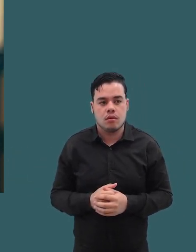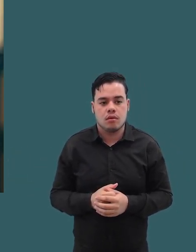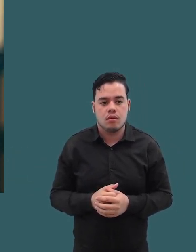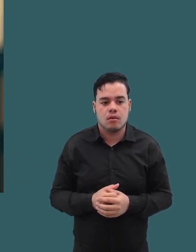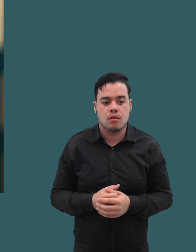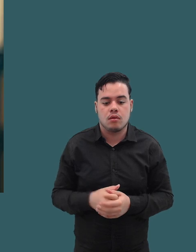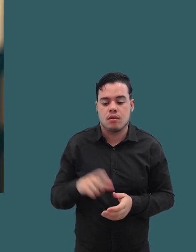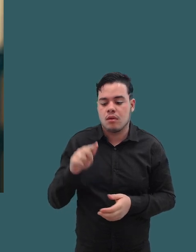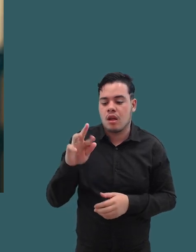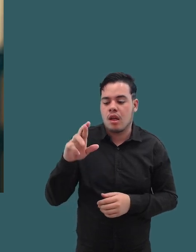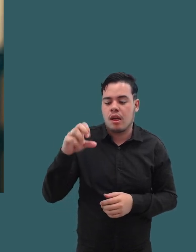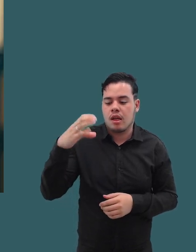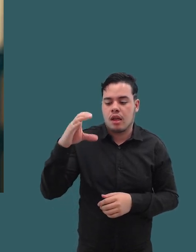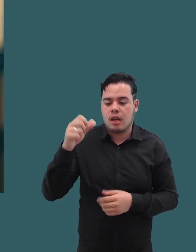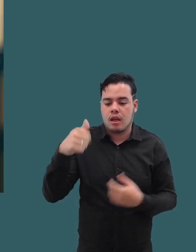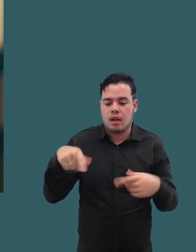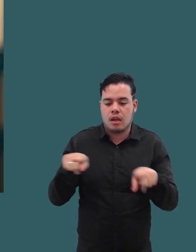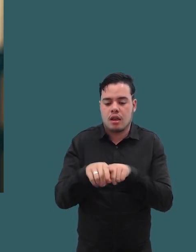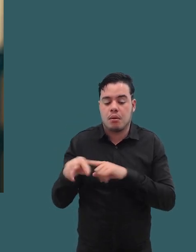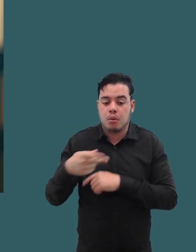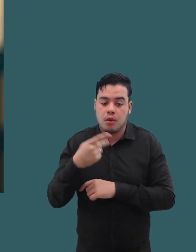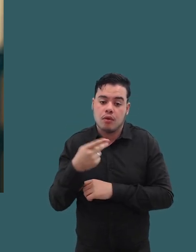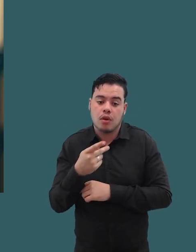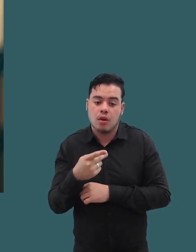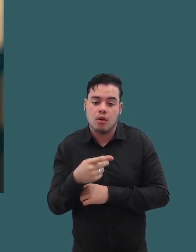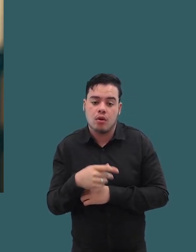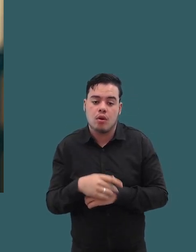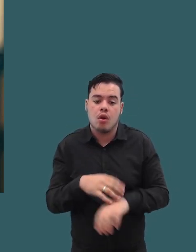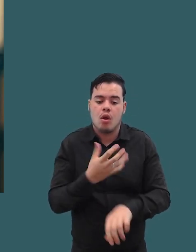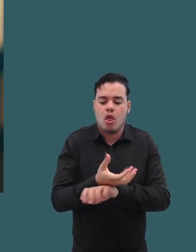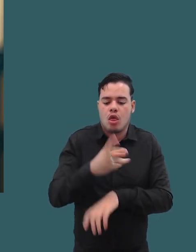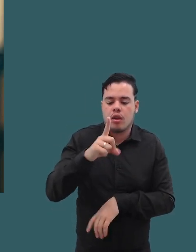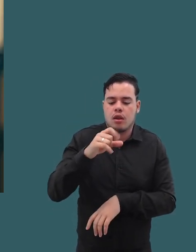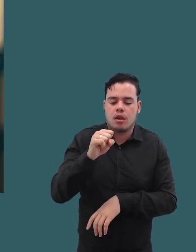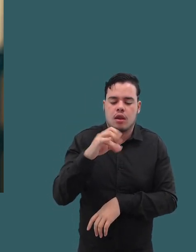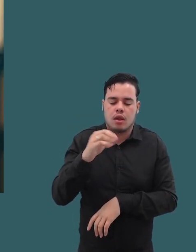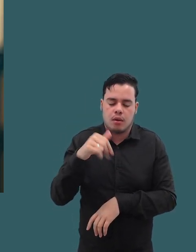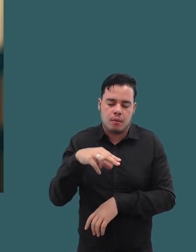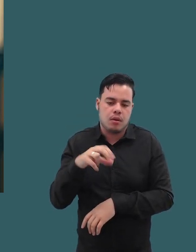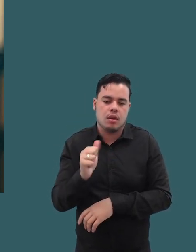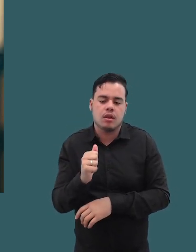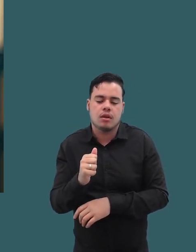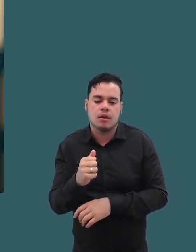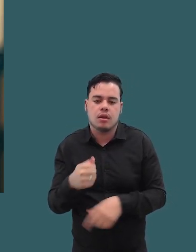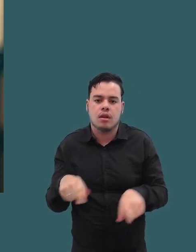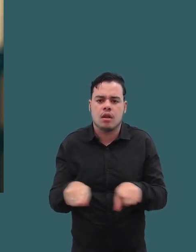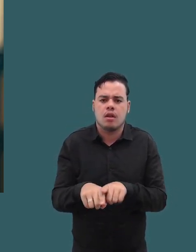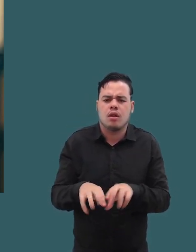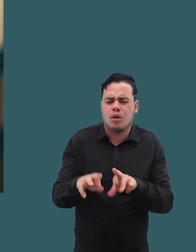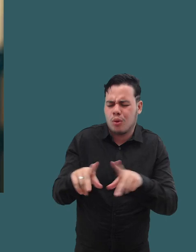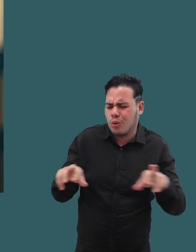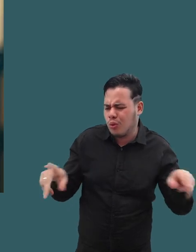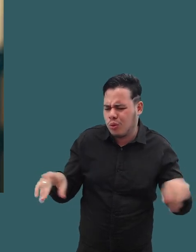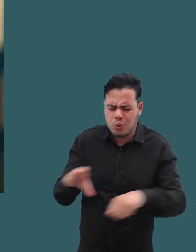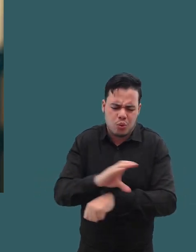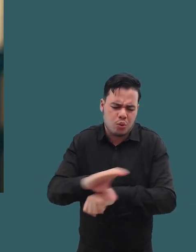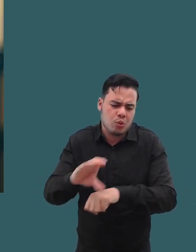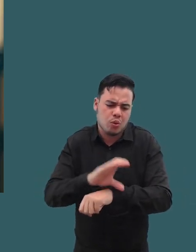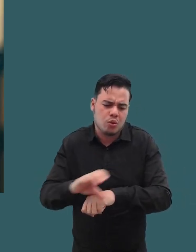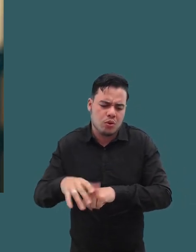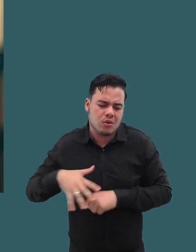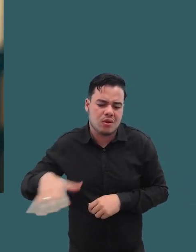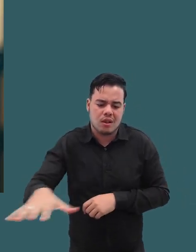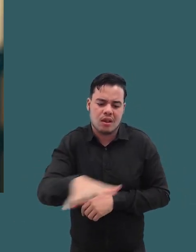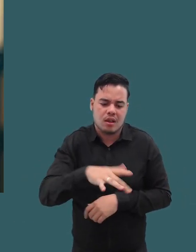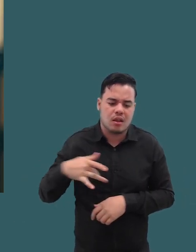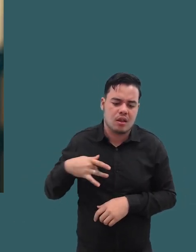Graça também falou sobre o problema das disciplinas na graduação, mas também em outros cursos, na área da saúde, na área das